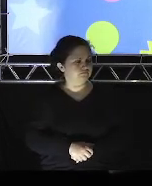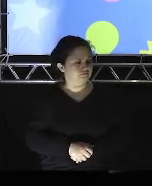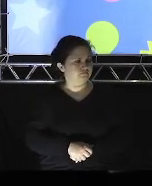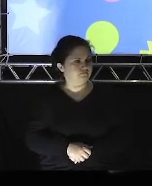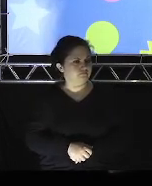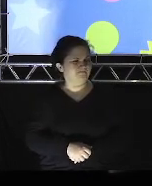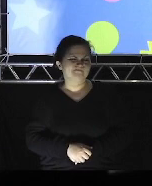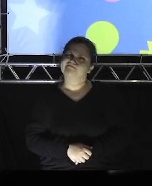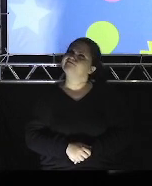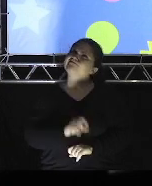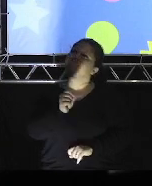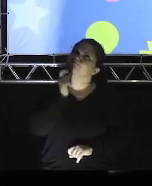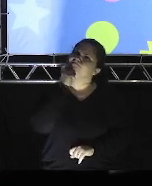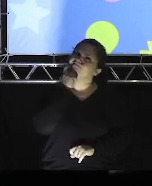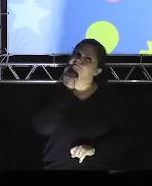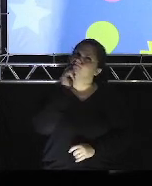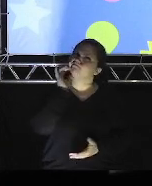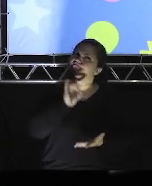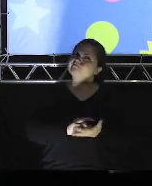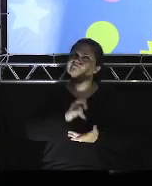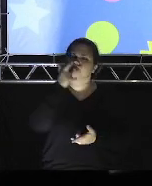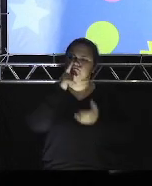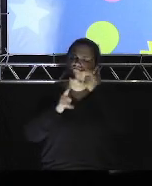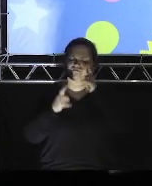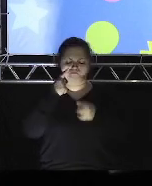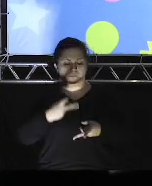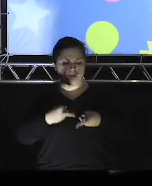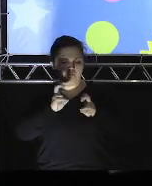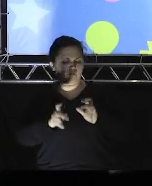dúvida. O que é exatamente atuar em níveis táticos e